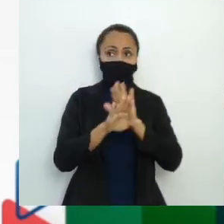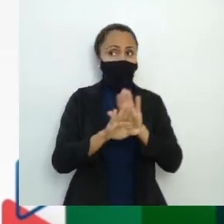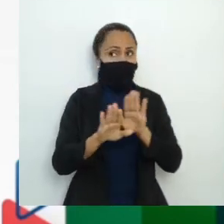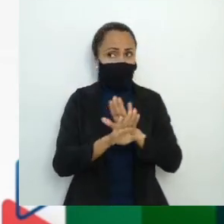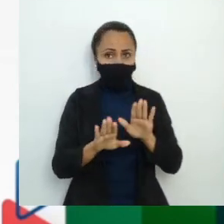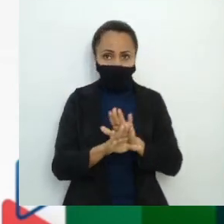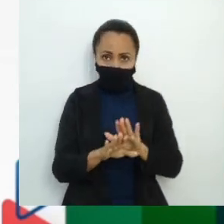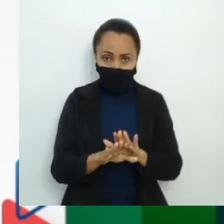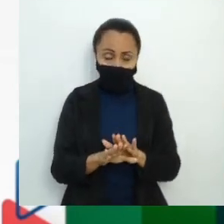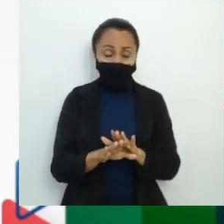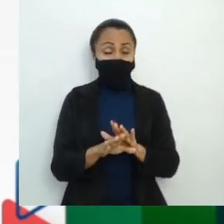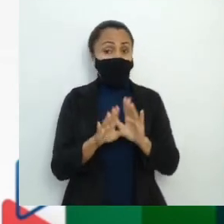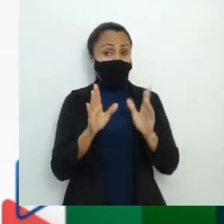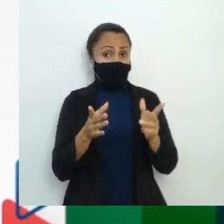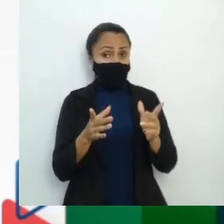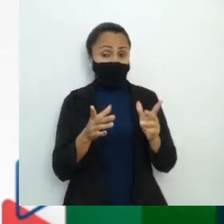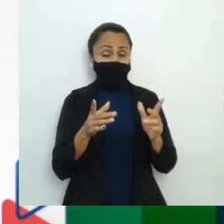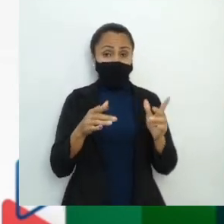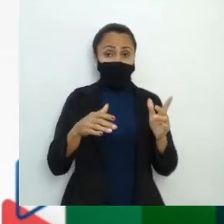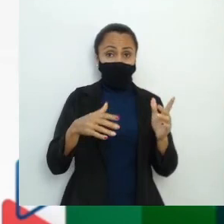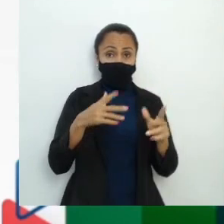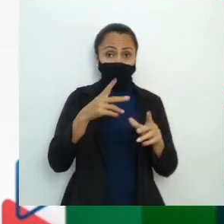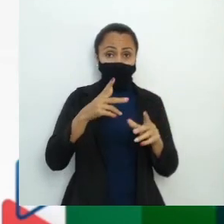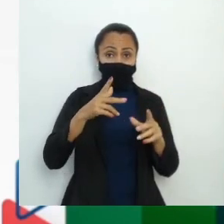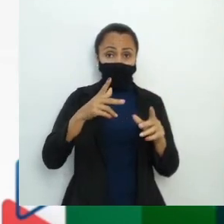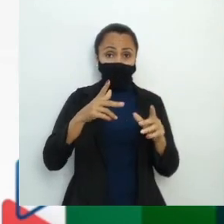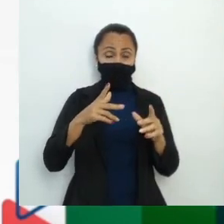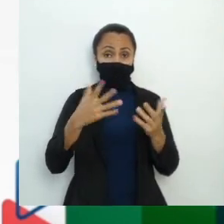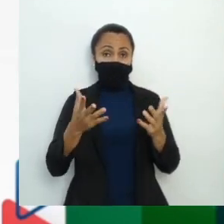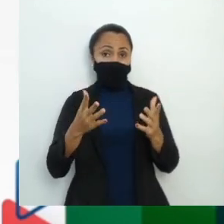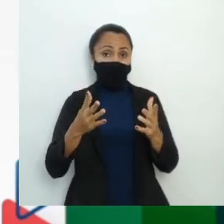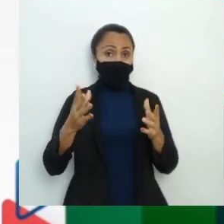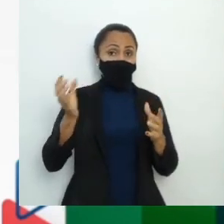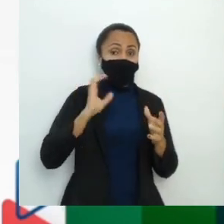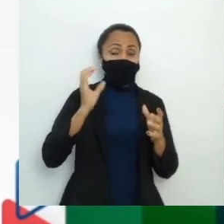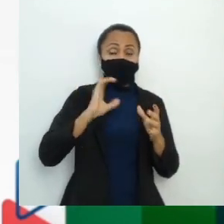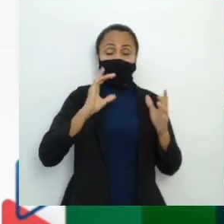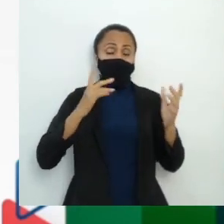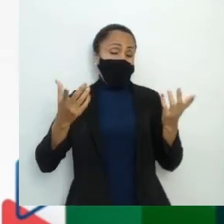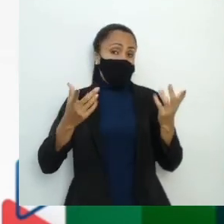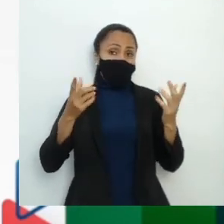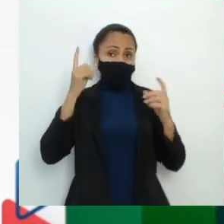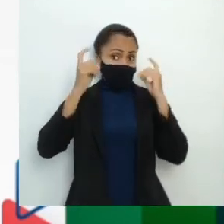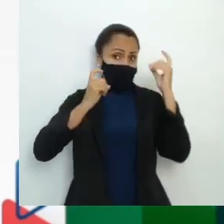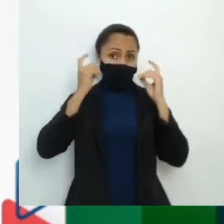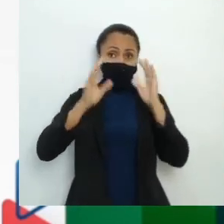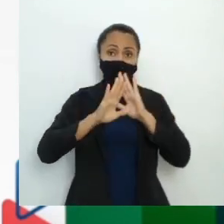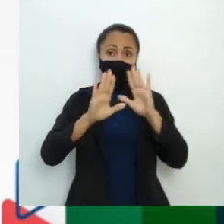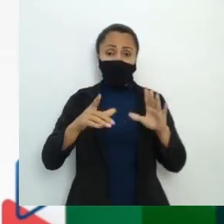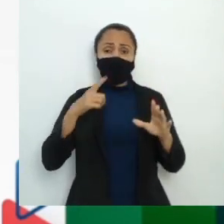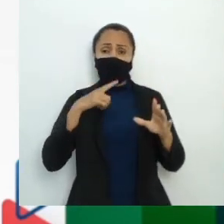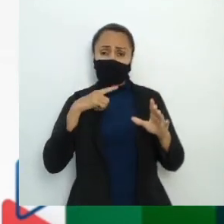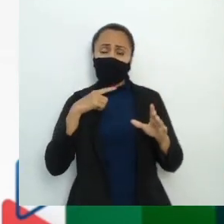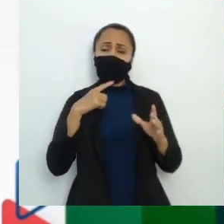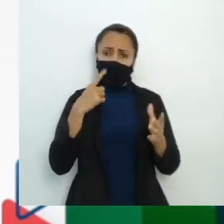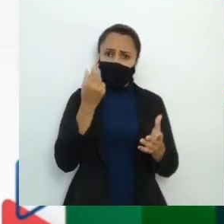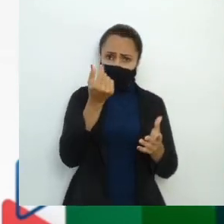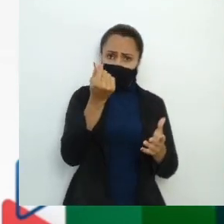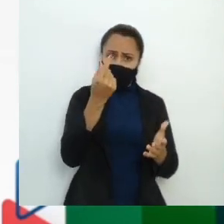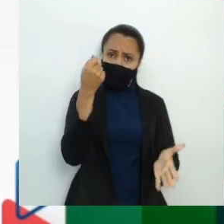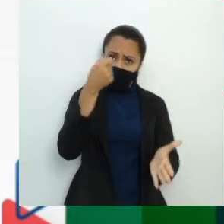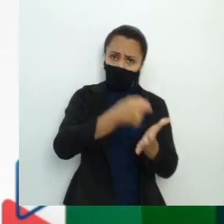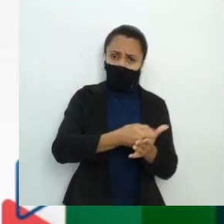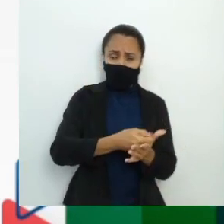não está preocupada com isso. A ideia da igualdade é que todo mundo esteja ali numa relação, né, igual. Então, se você tem dinheiro para comprar e ainda tem um objeto para